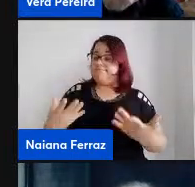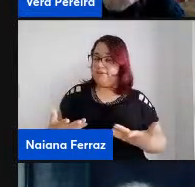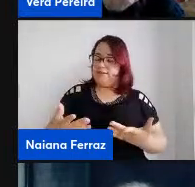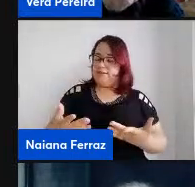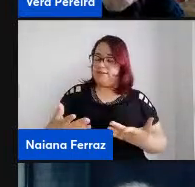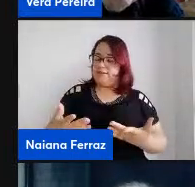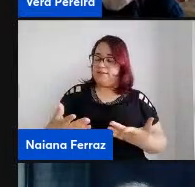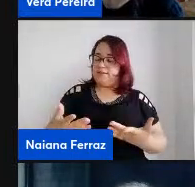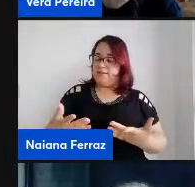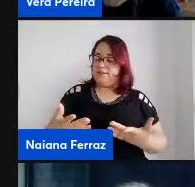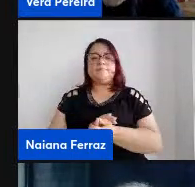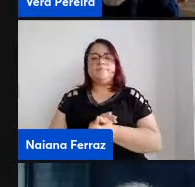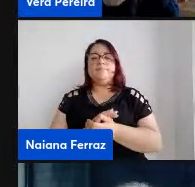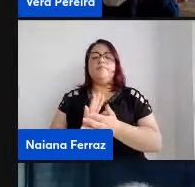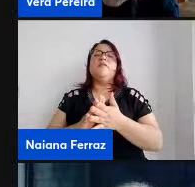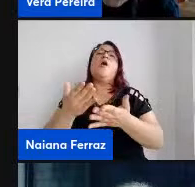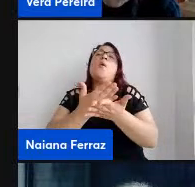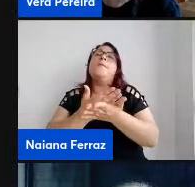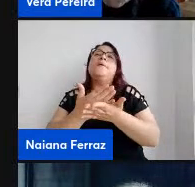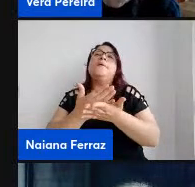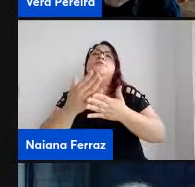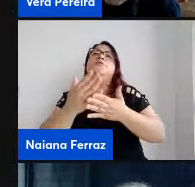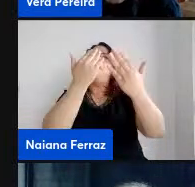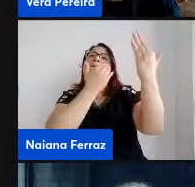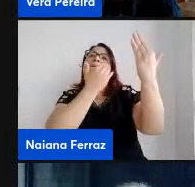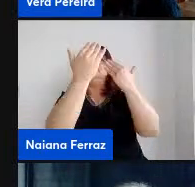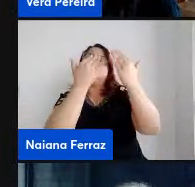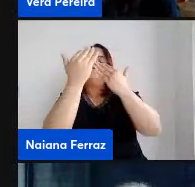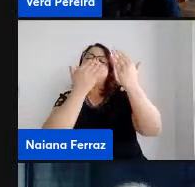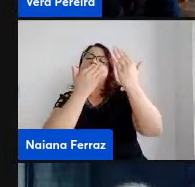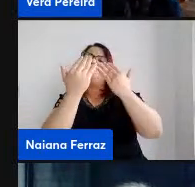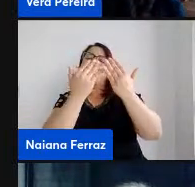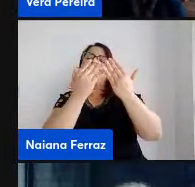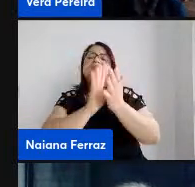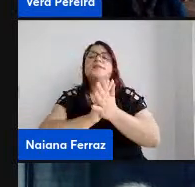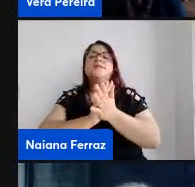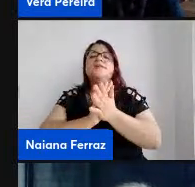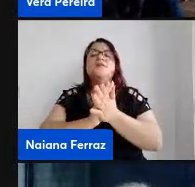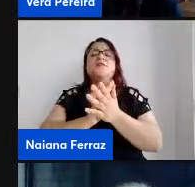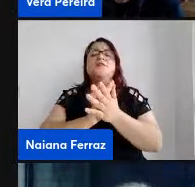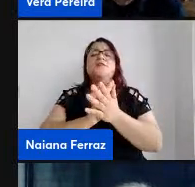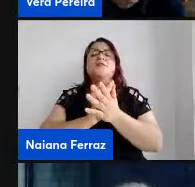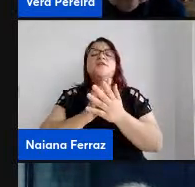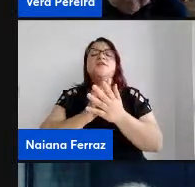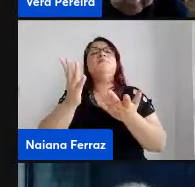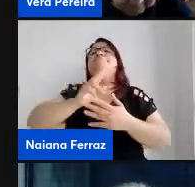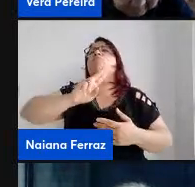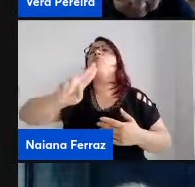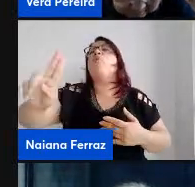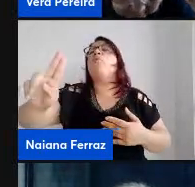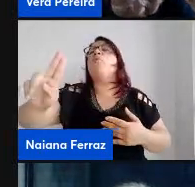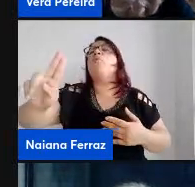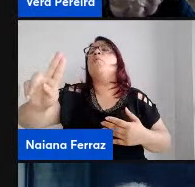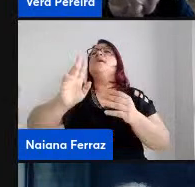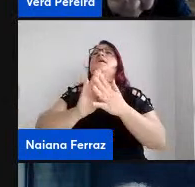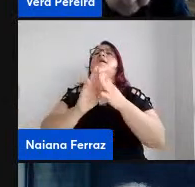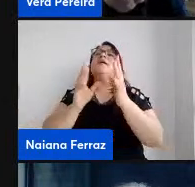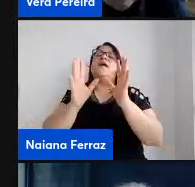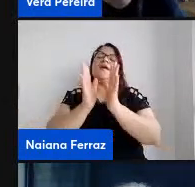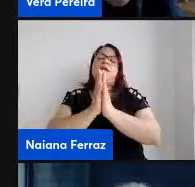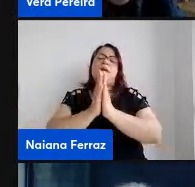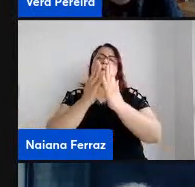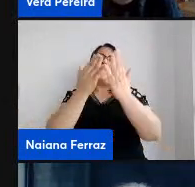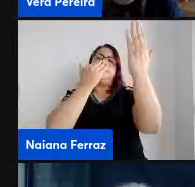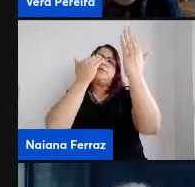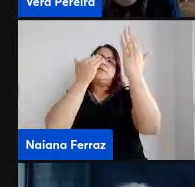pela psicologia, vamos dar um nome, psicologia cognitiva da